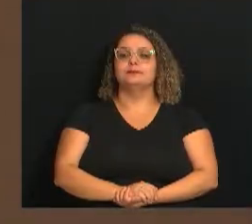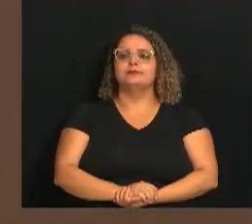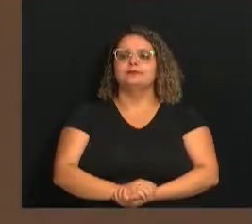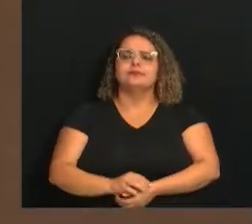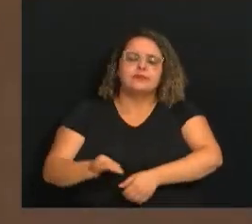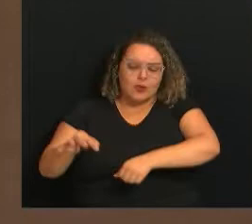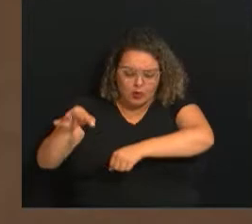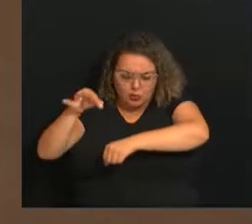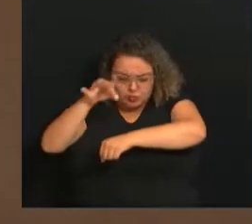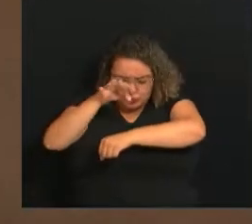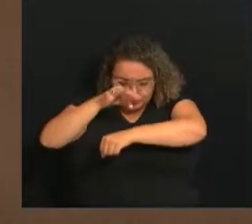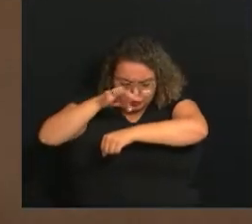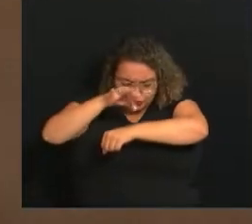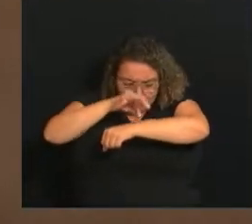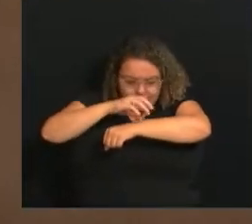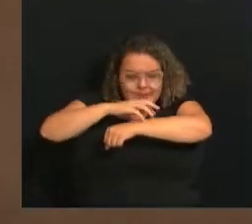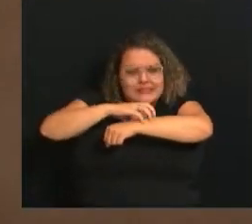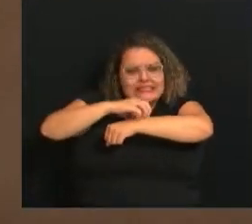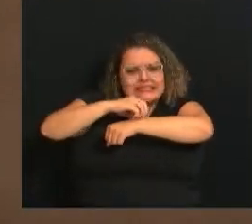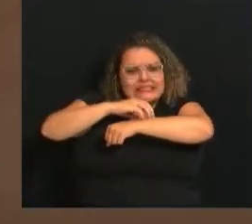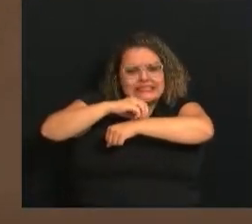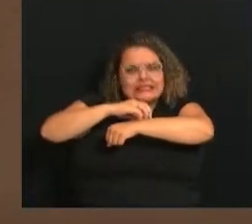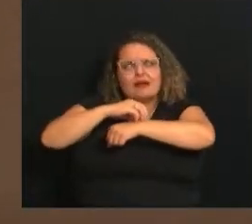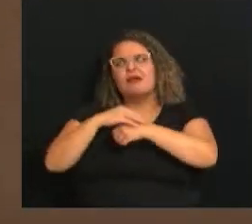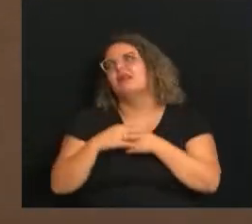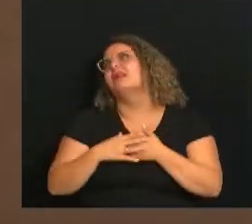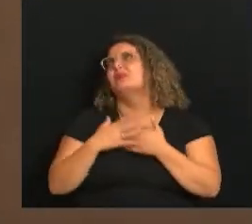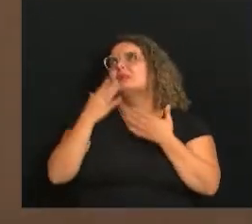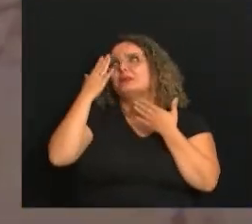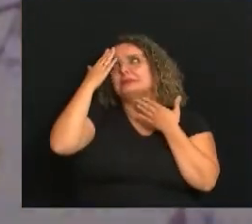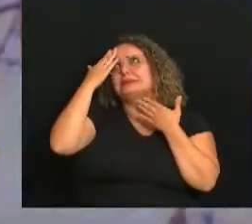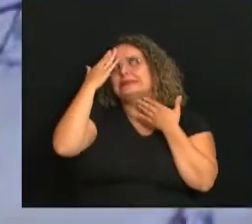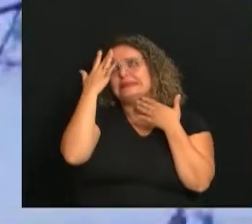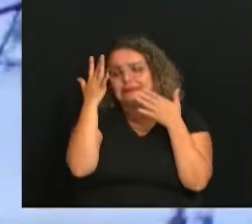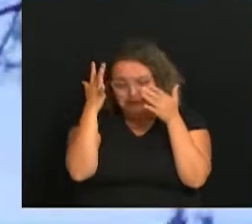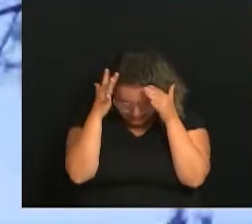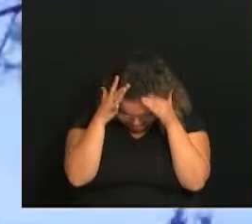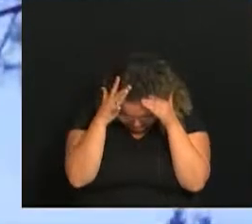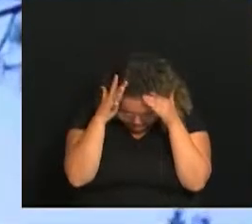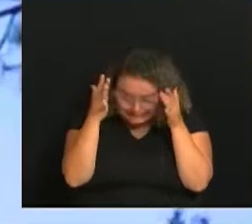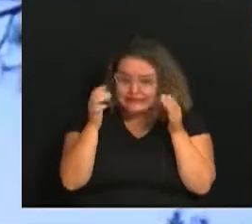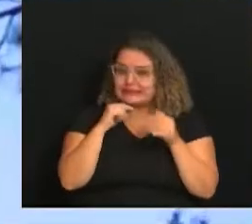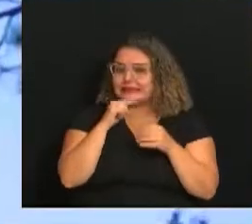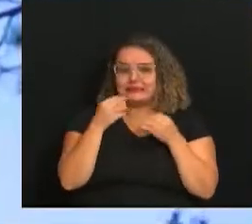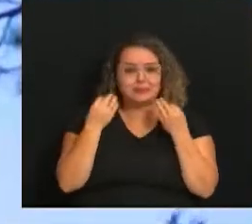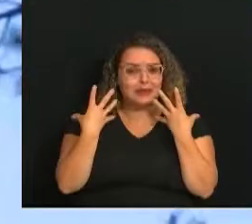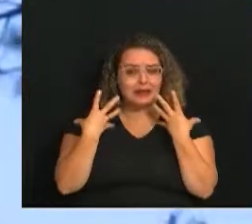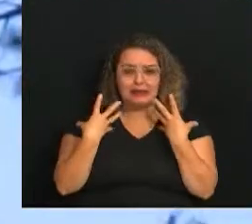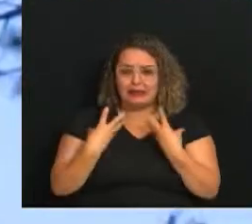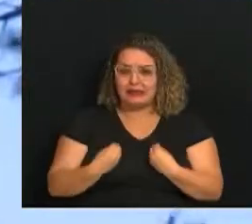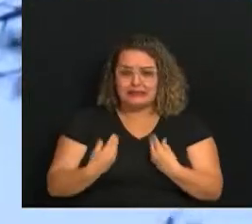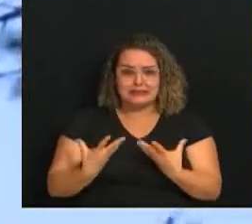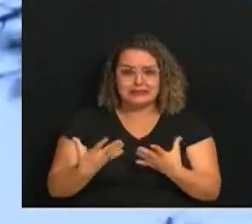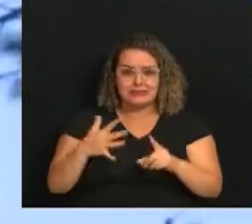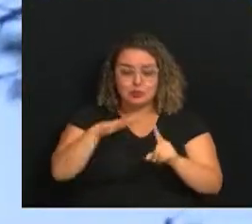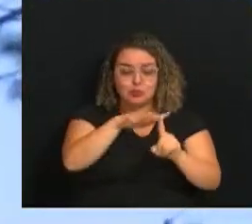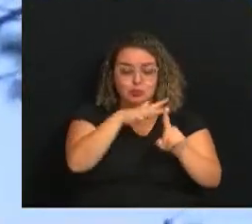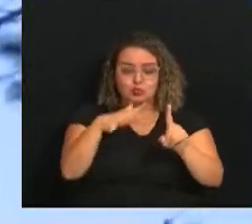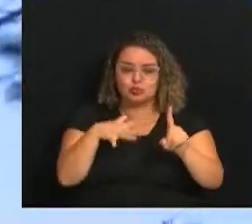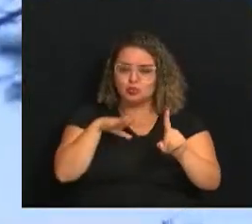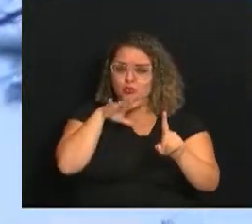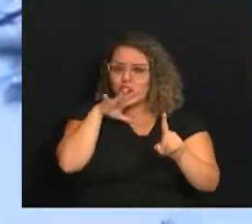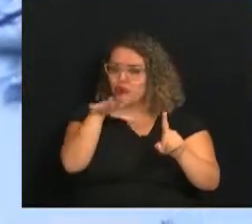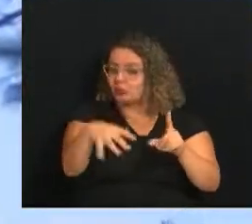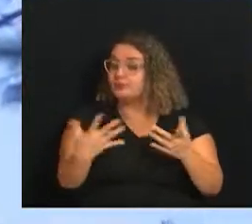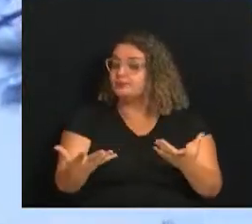Picadas de pernilongos, meu Deus, ninguém merece. E no outono, então, tudo piora. A nova estação indica